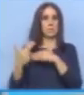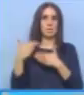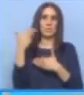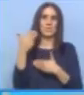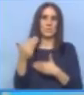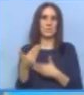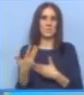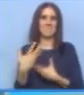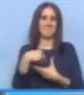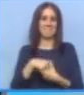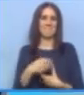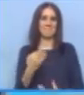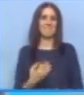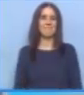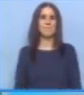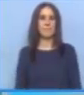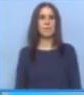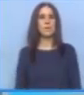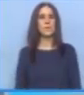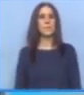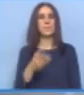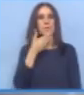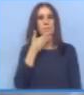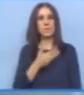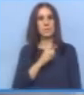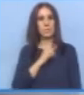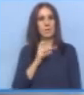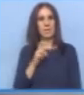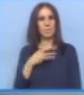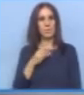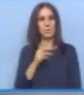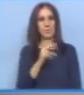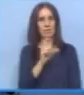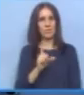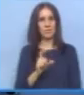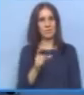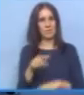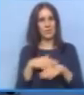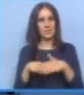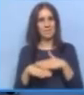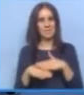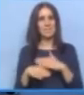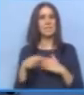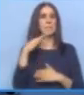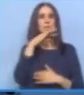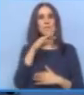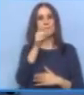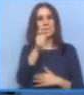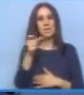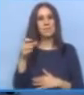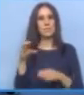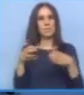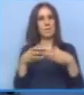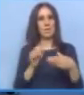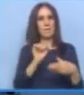futuro, nesse sentido. Acredito que essa também é uma experiência que o Padre Armindo Vaz faz para os seus familiares, para a sua